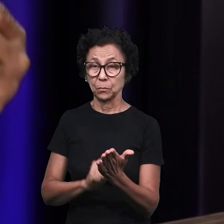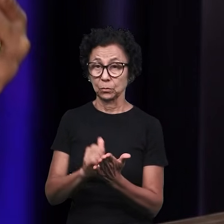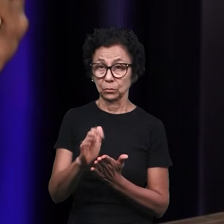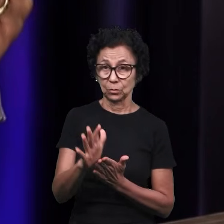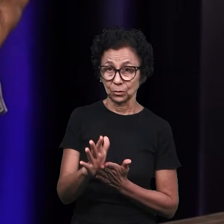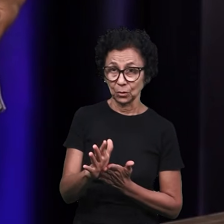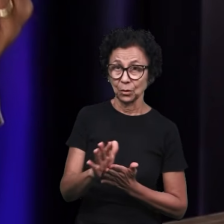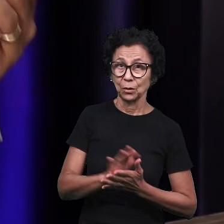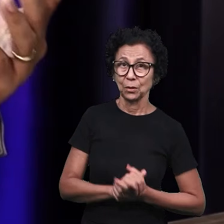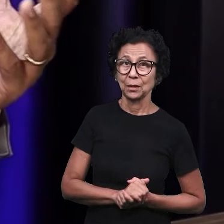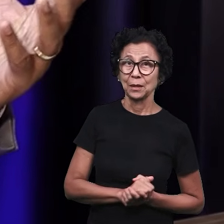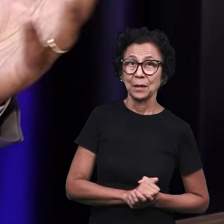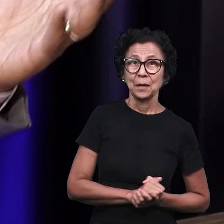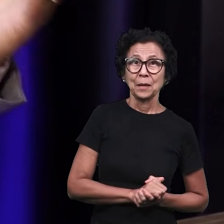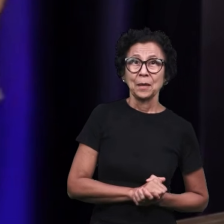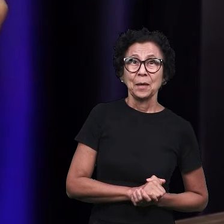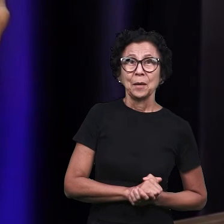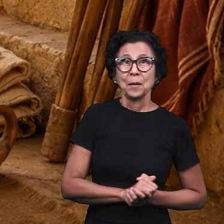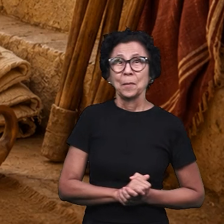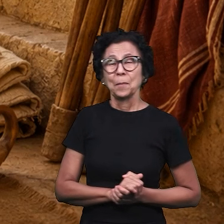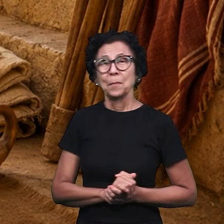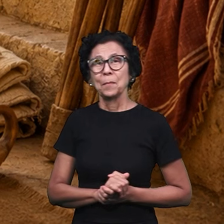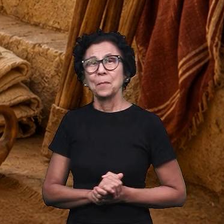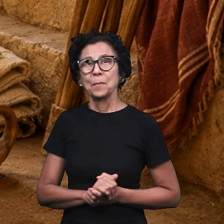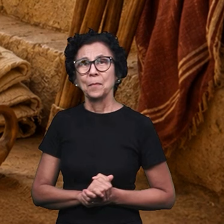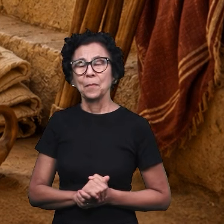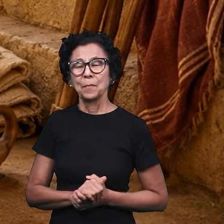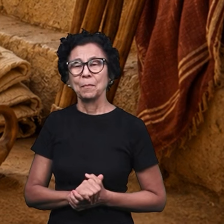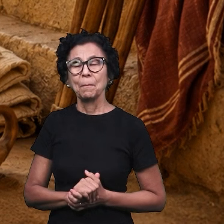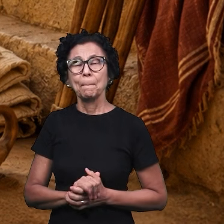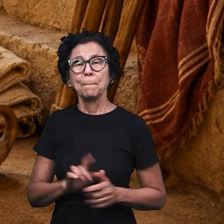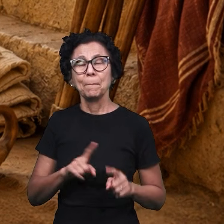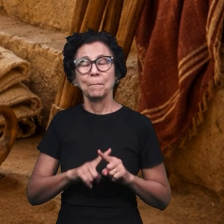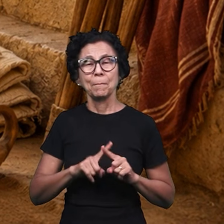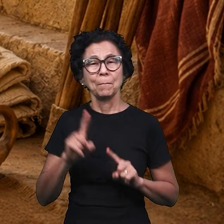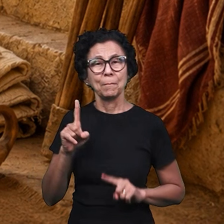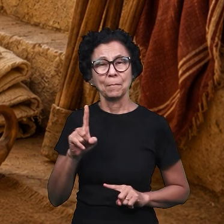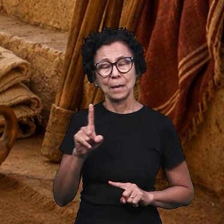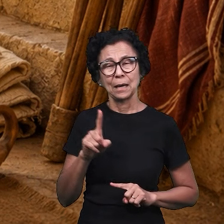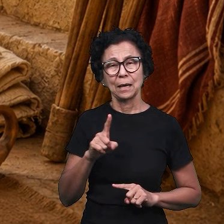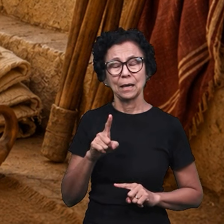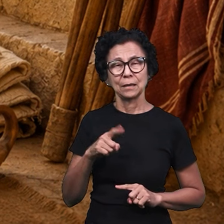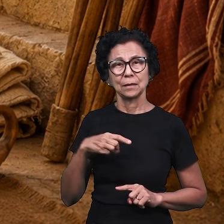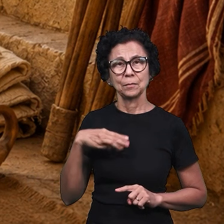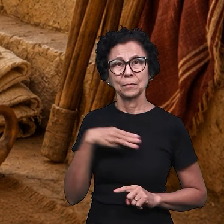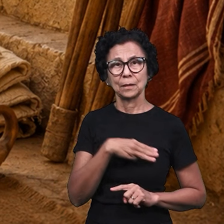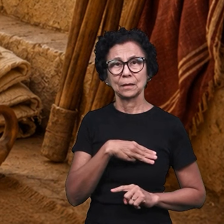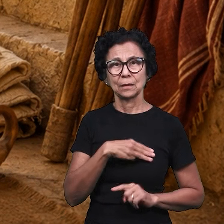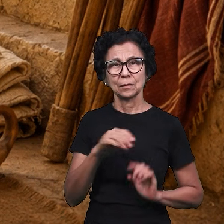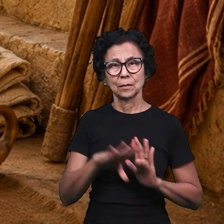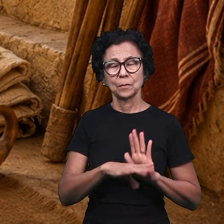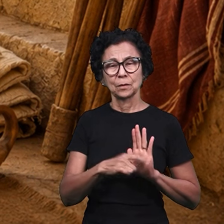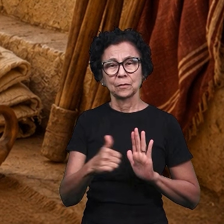a Bíblia diz na sequência que os frágios, eles, né, a Bíblia diz no Mateus